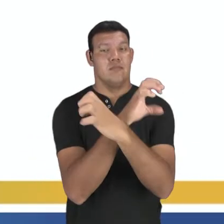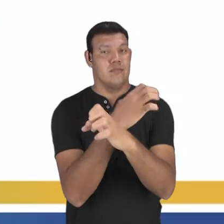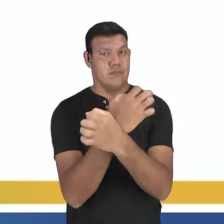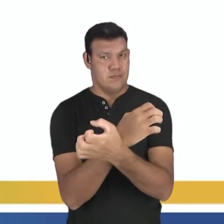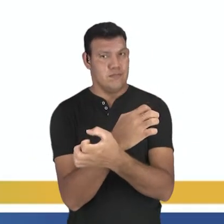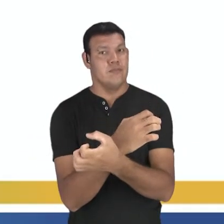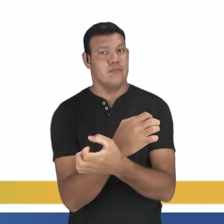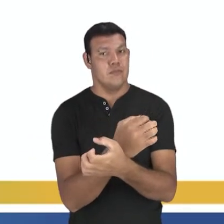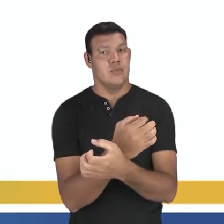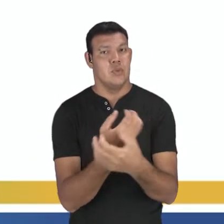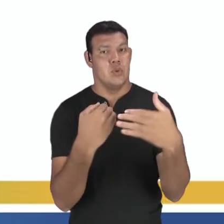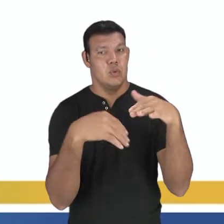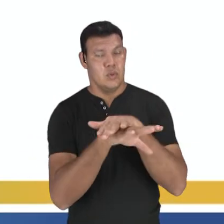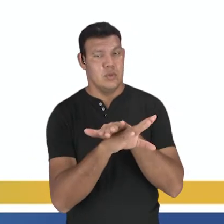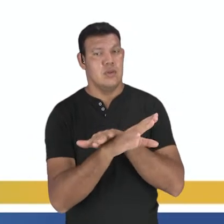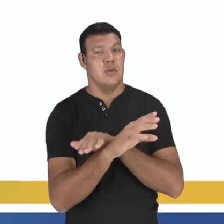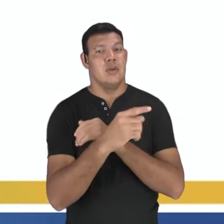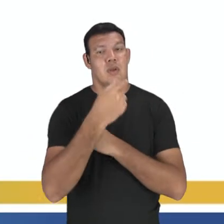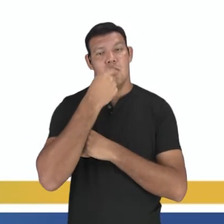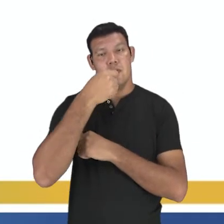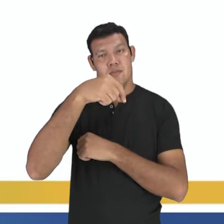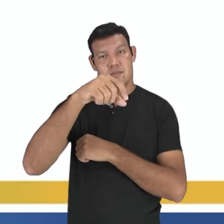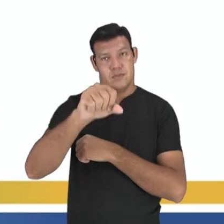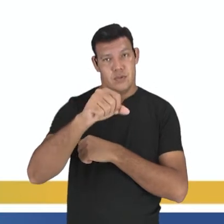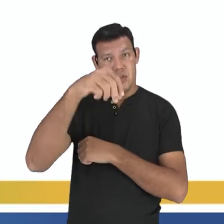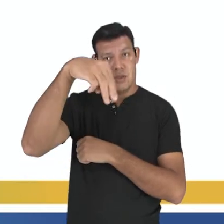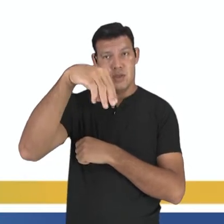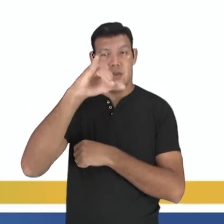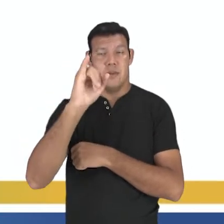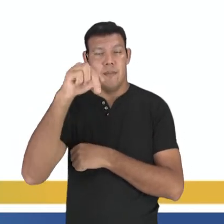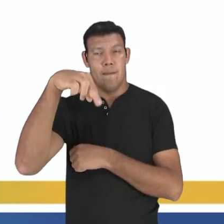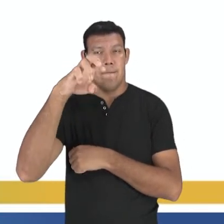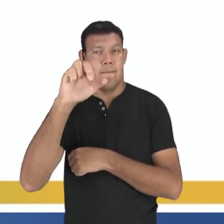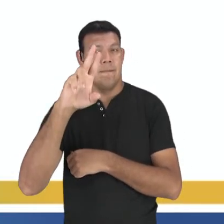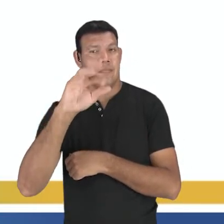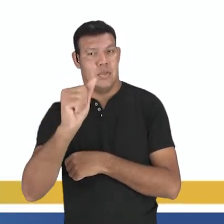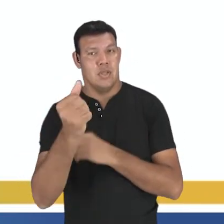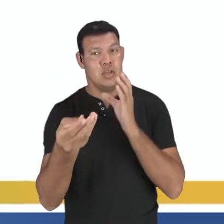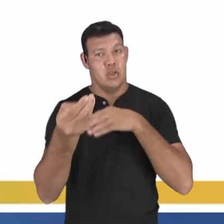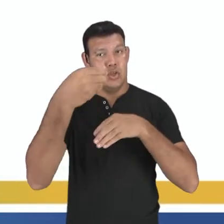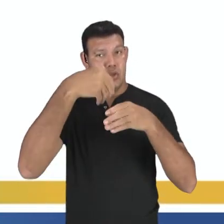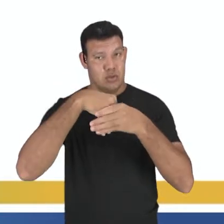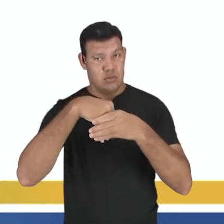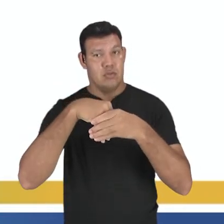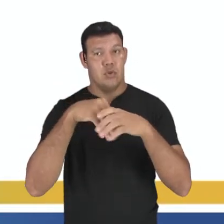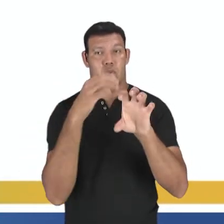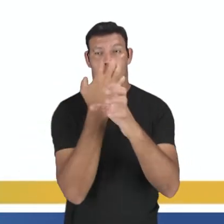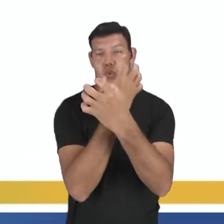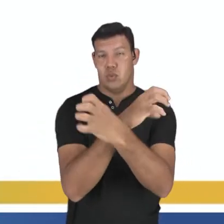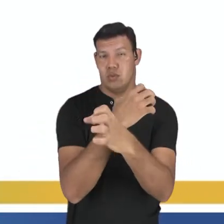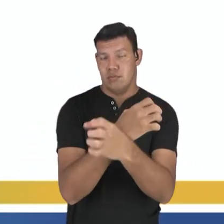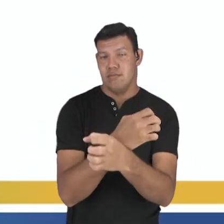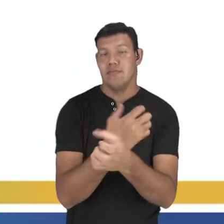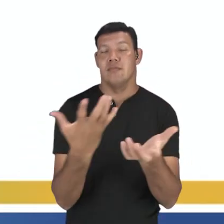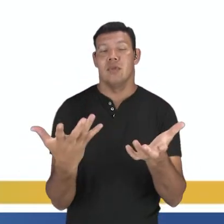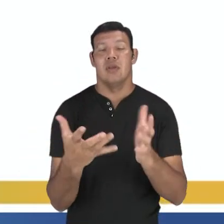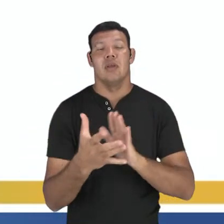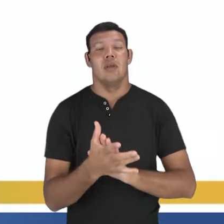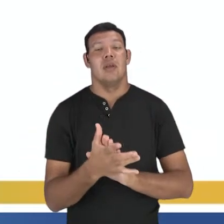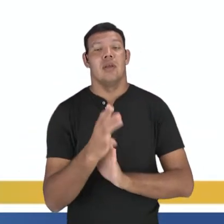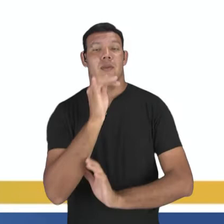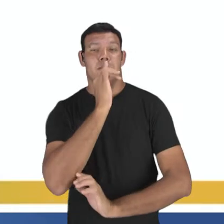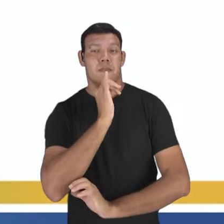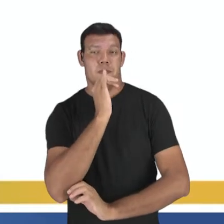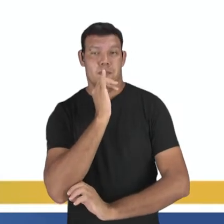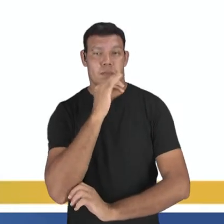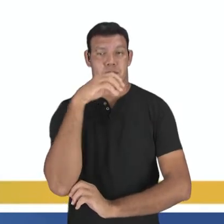como local de armazenamento dos sais minerais. E também no interior de alguns ossos nós vamos ter, por exemplo, né, a medula óssea vermelha,